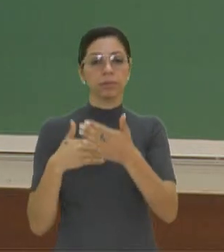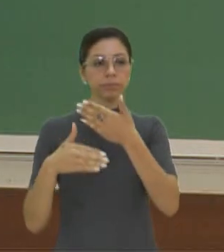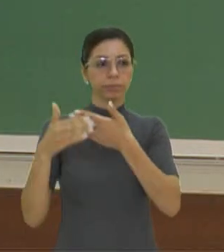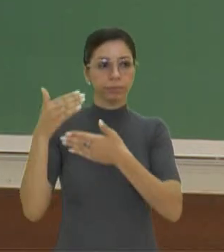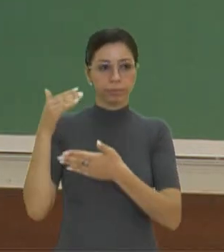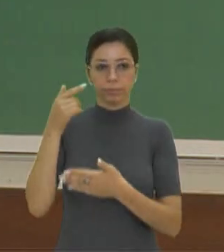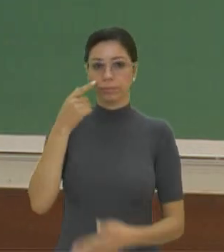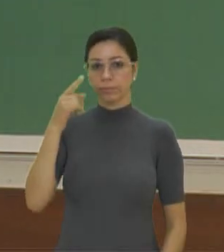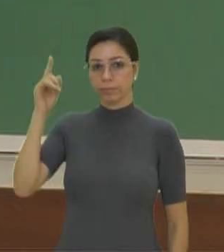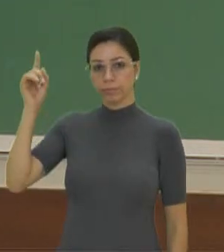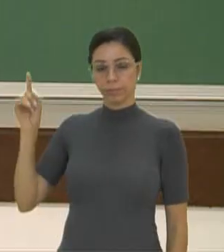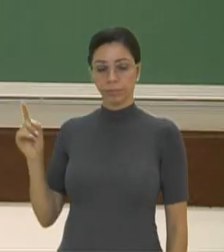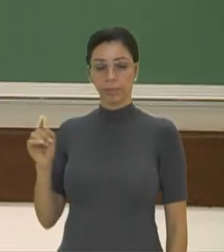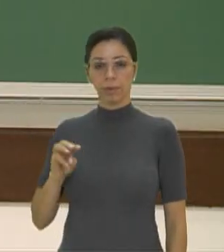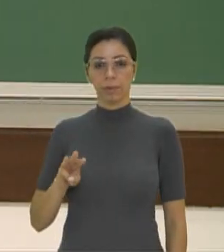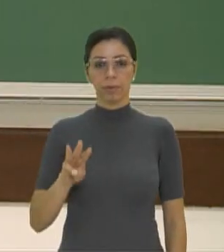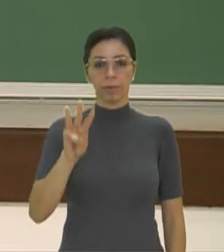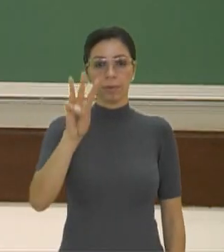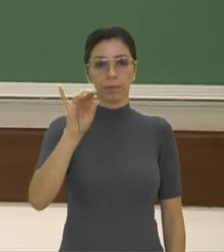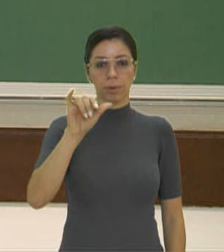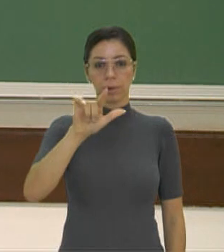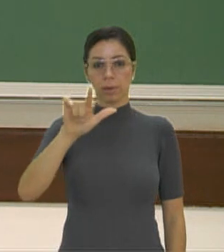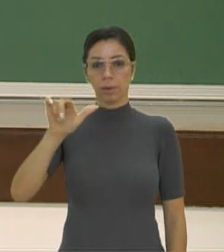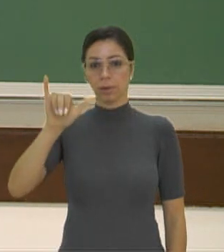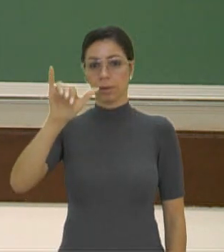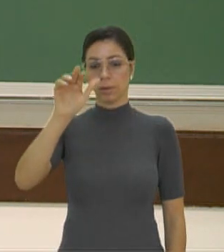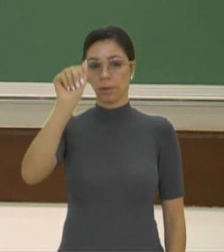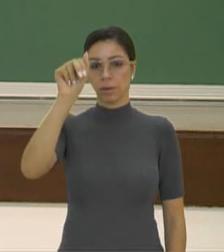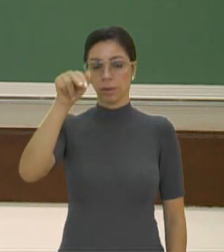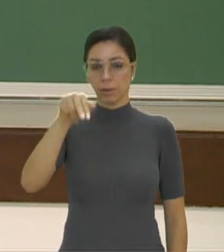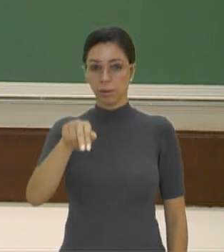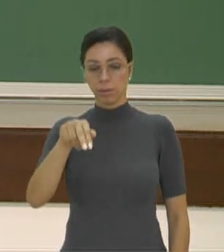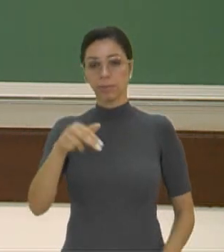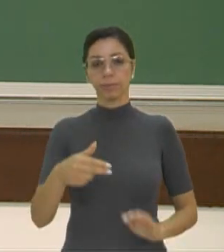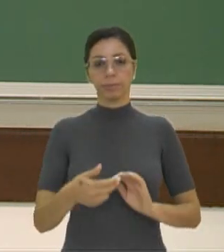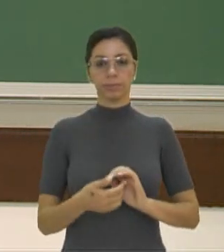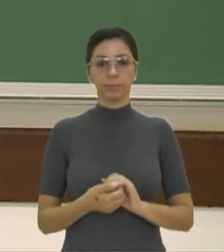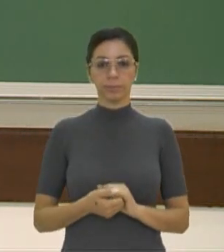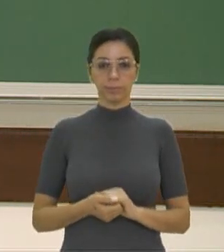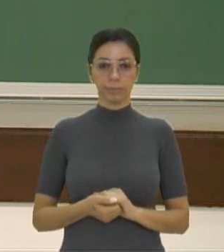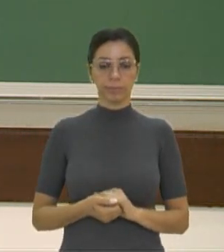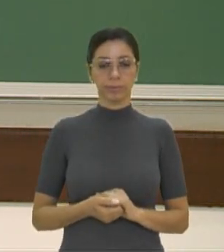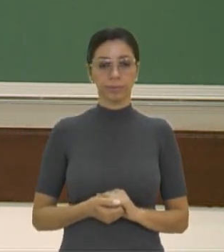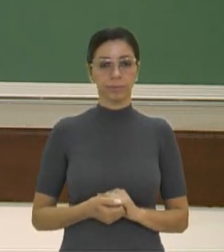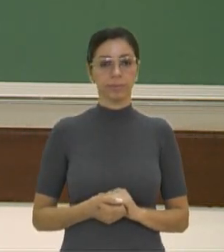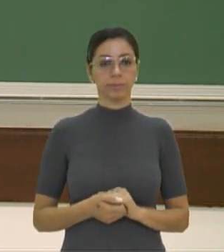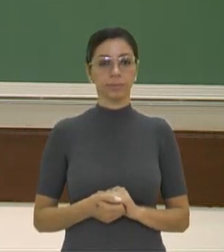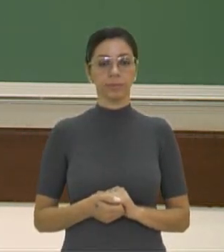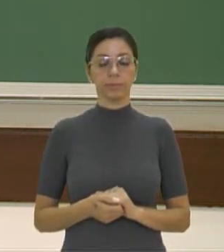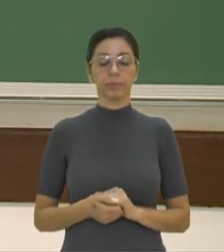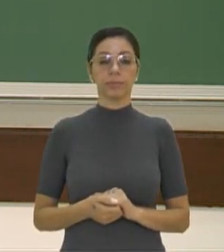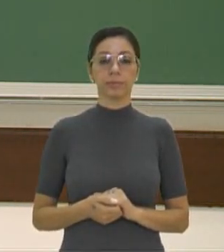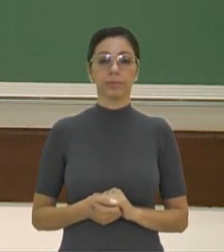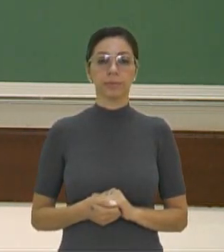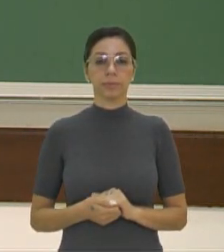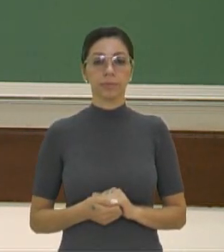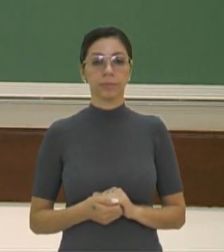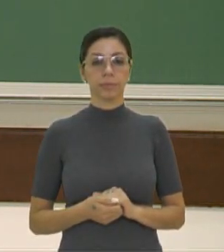invenções. William Perkin discovered the first profitable malaria cure,